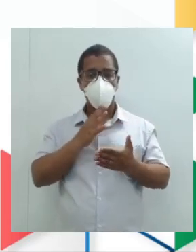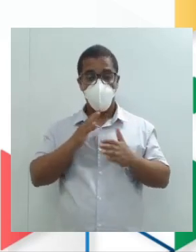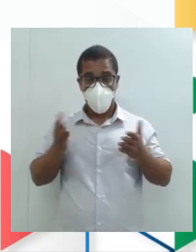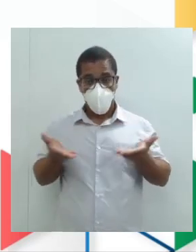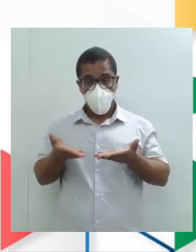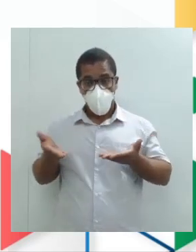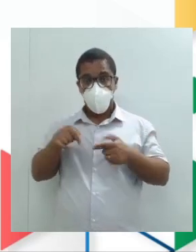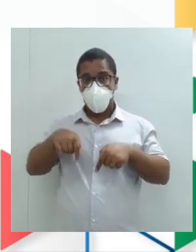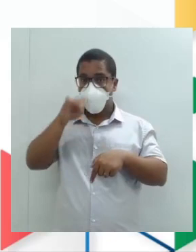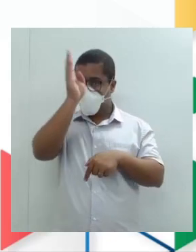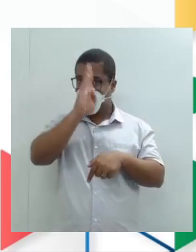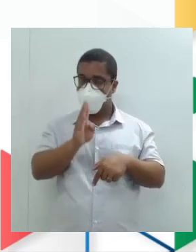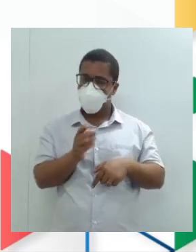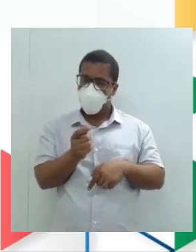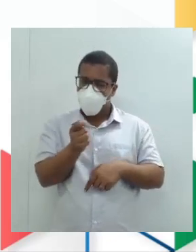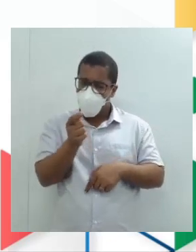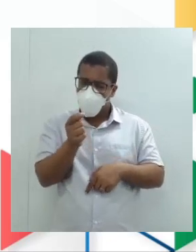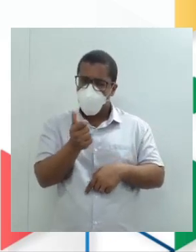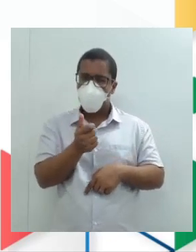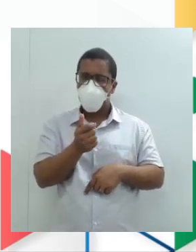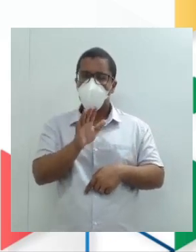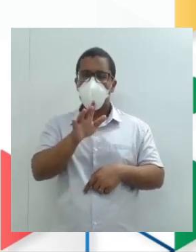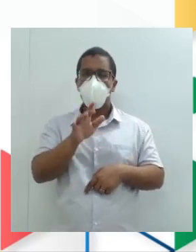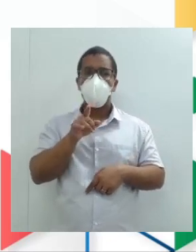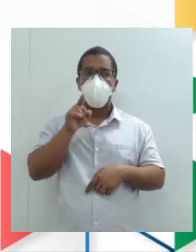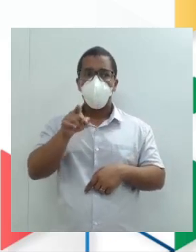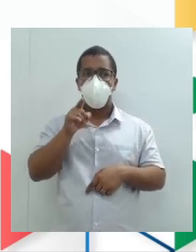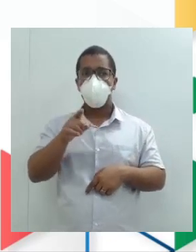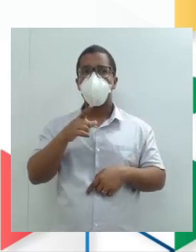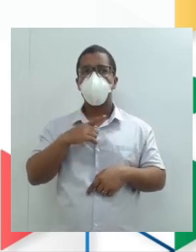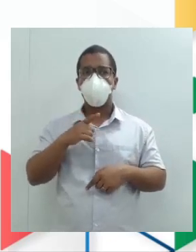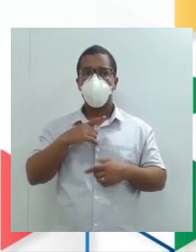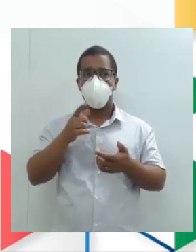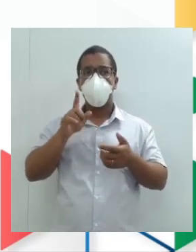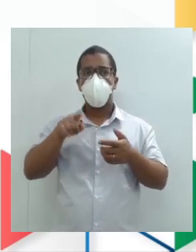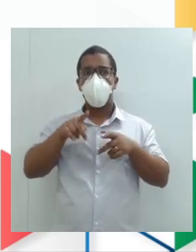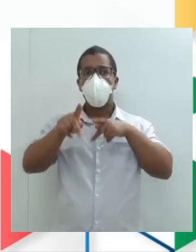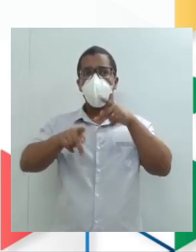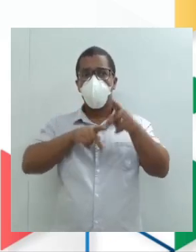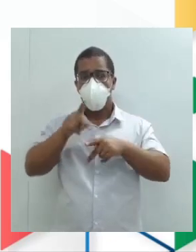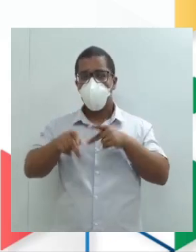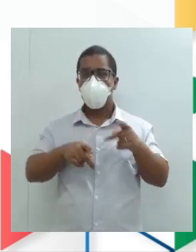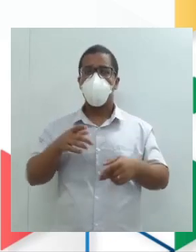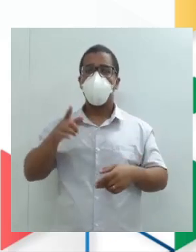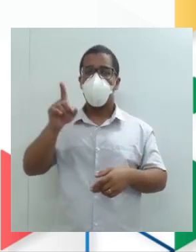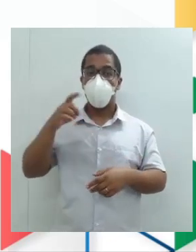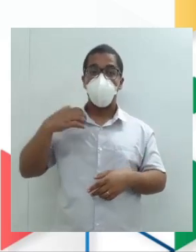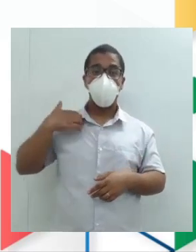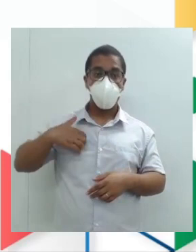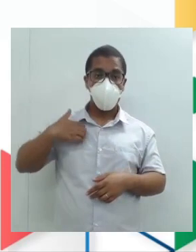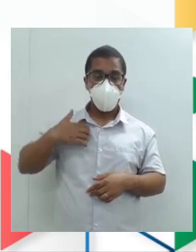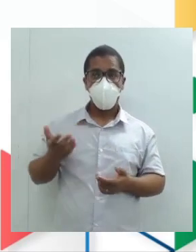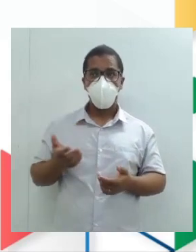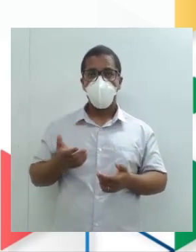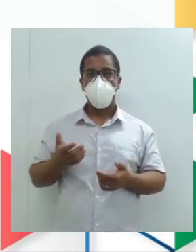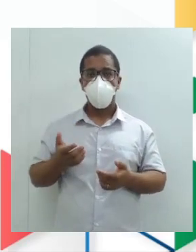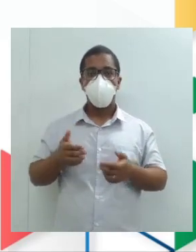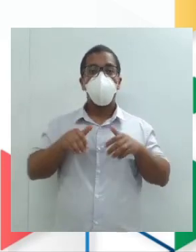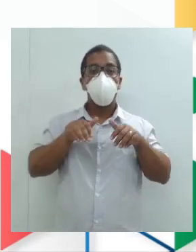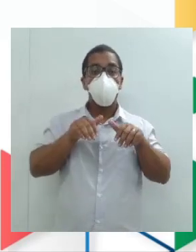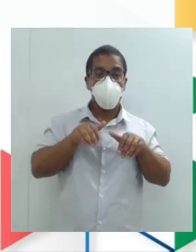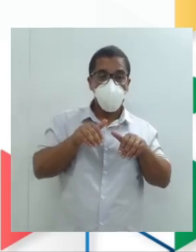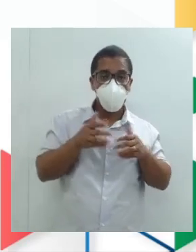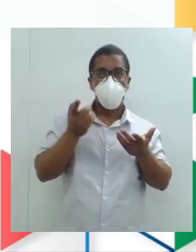agora. Mas o rugby é extremamente popular na Argentina, na Austrália, na